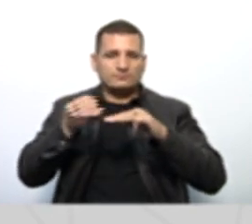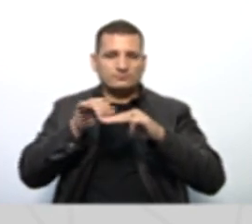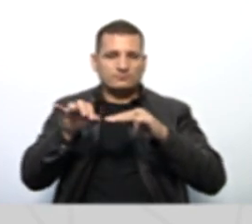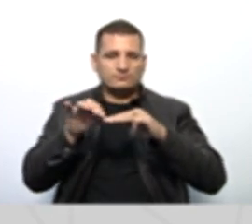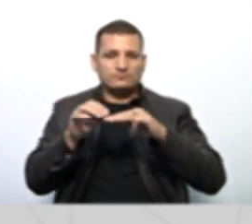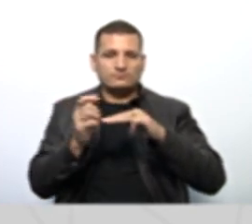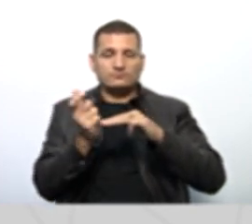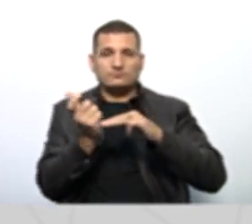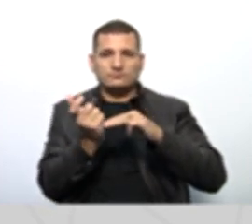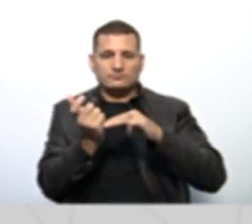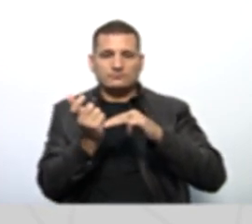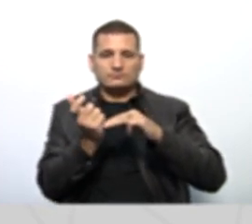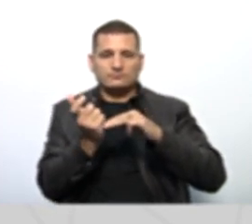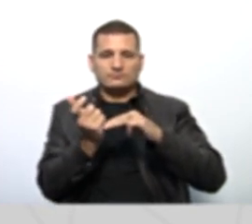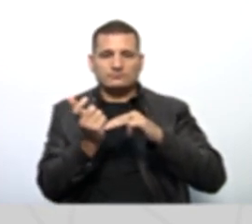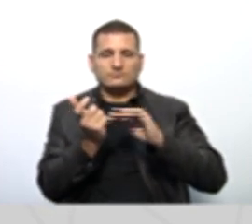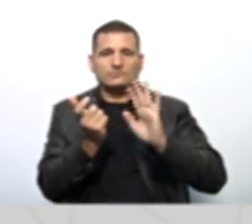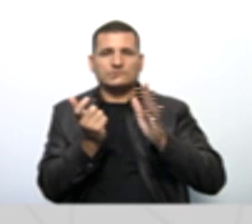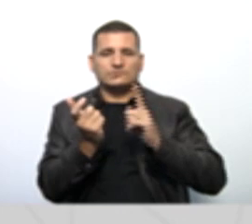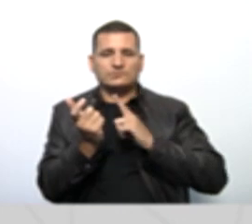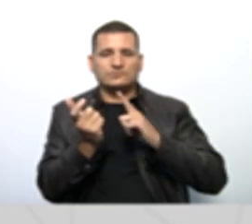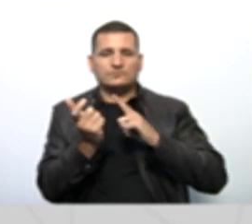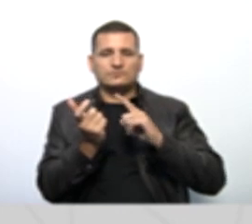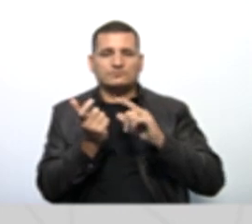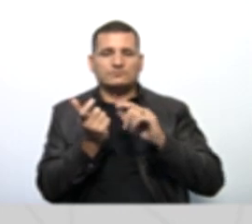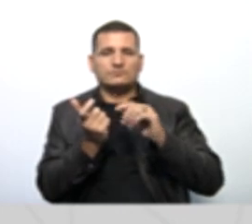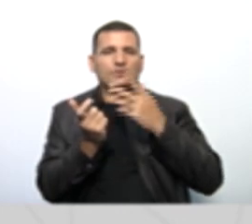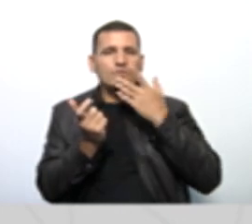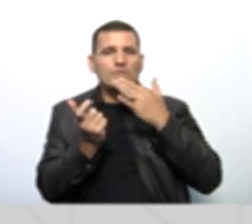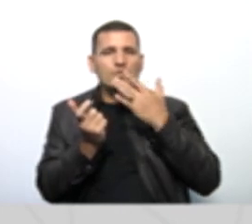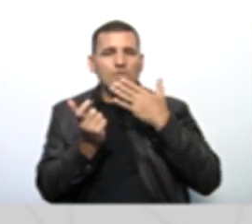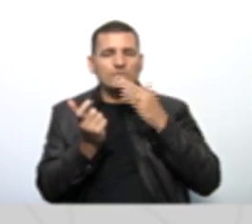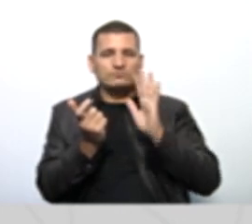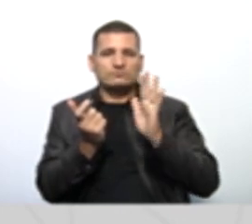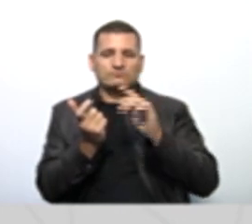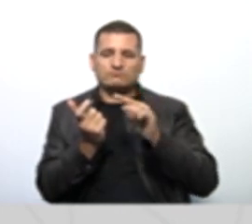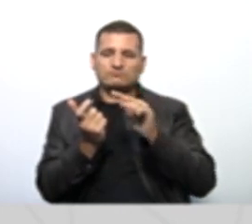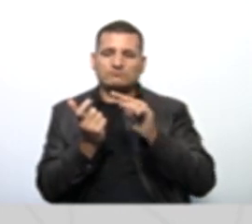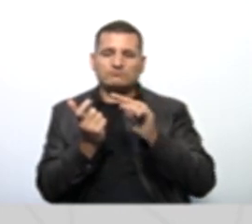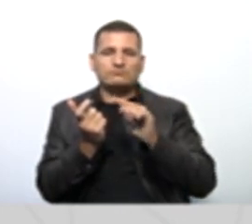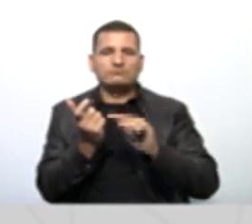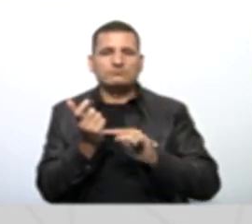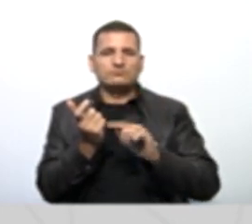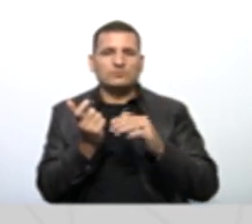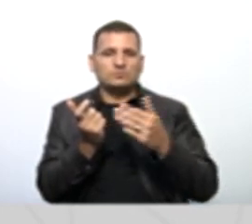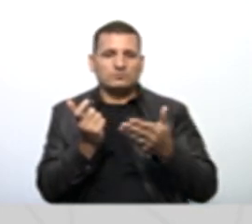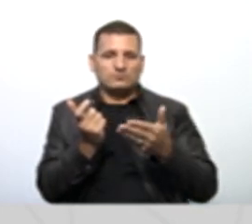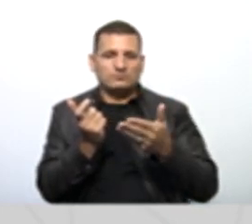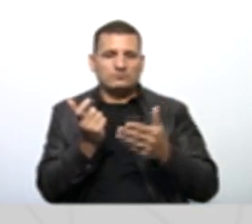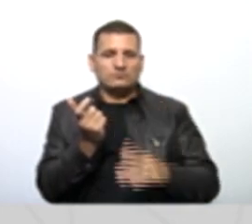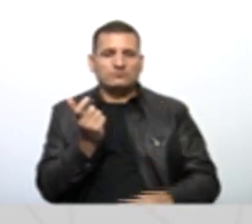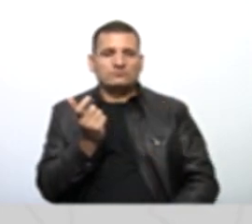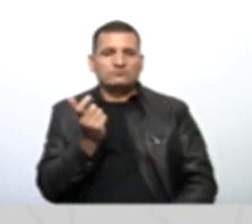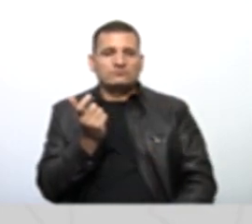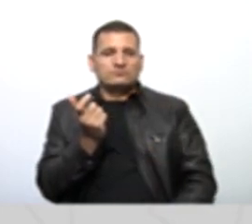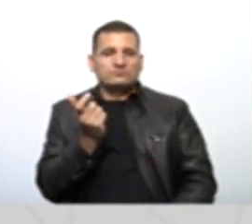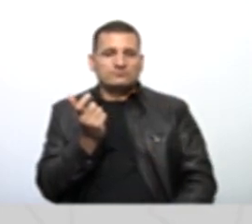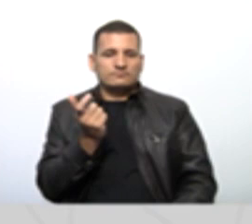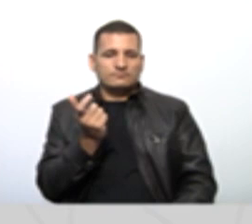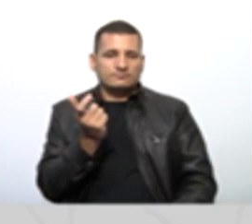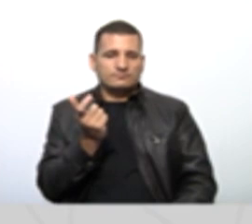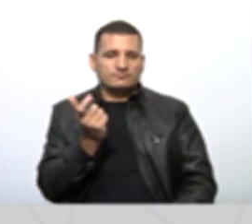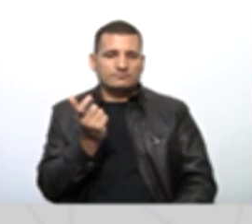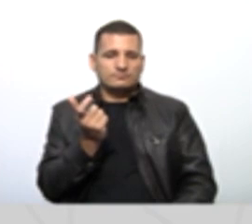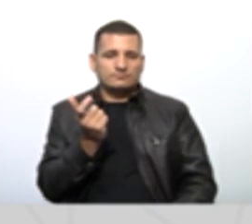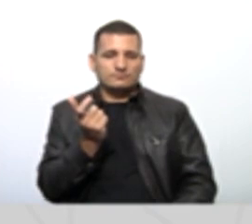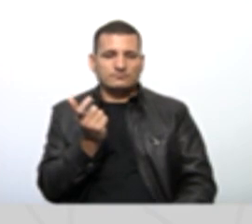filme ele já tem um código de cores pra ser seguido quando você for poder criar e se conectou pessoal